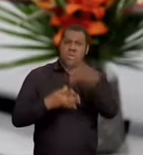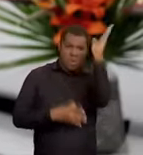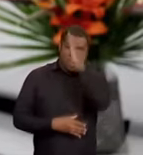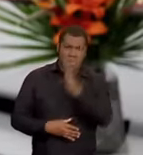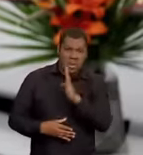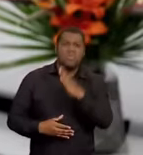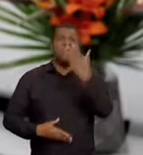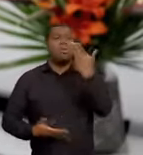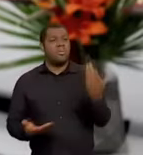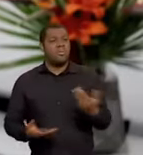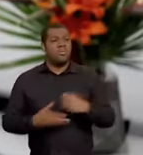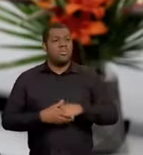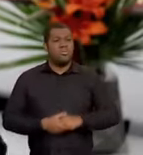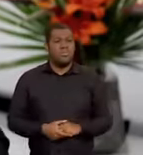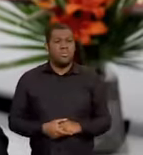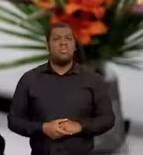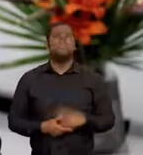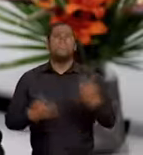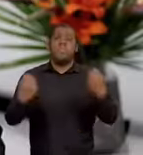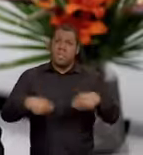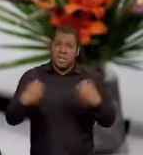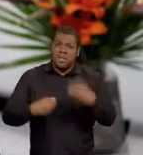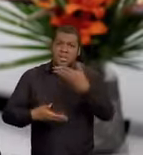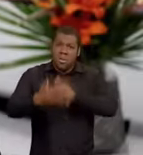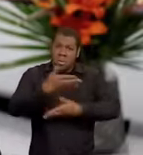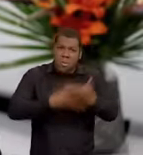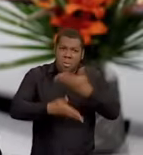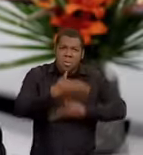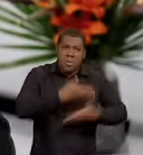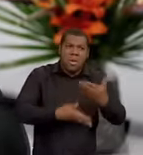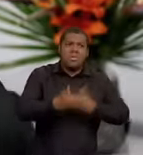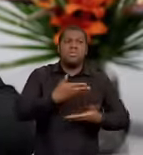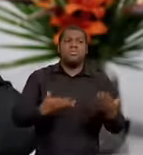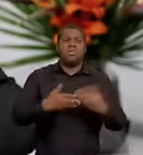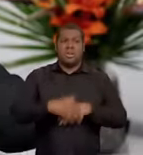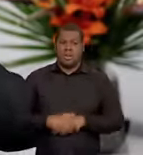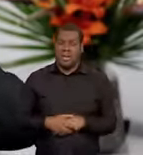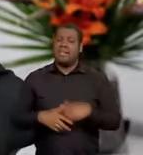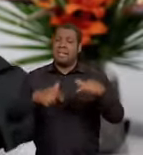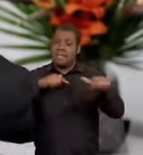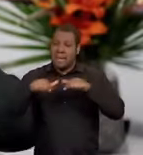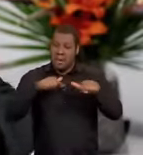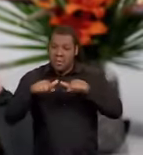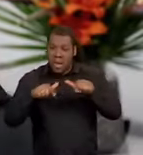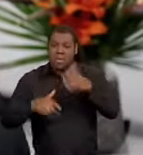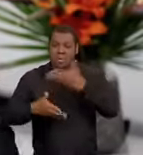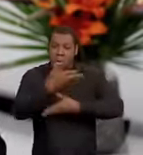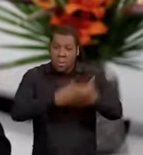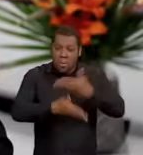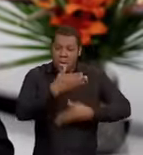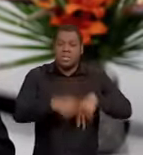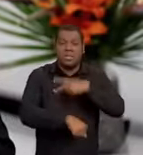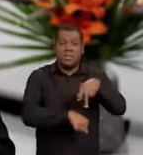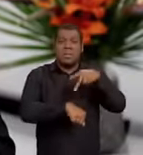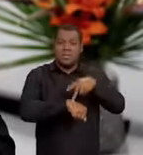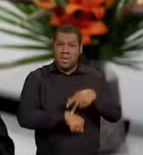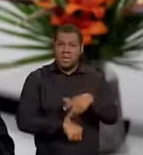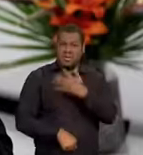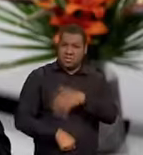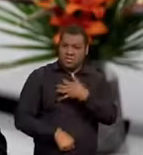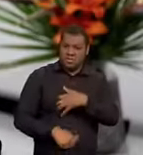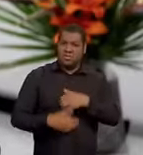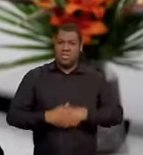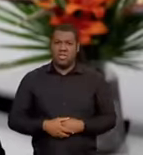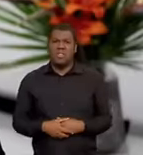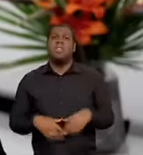nós fazemos com a Argentina. Nossos empregos, né? É isso que eu quero. Eu quero que a Argentina tenha poder de compra para comprar mais e tenha poder,